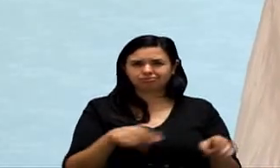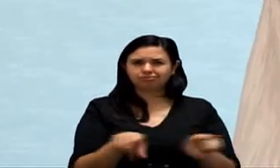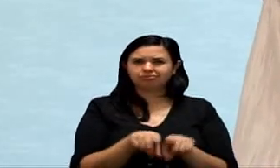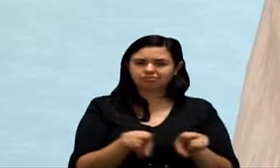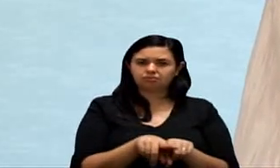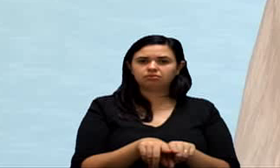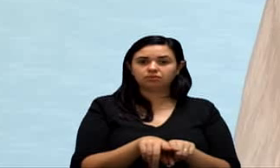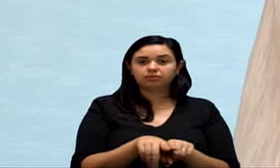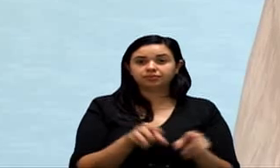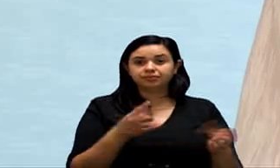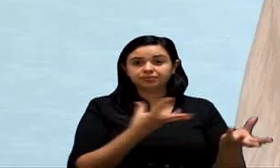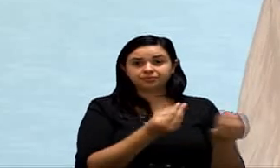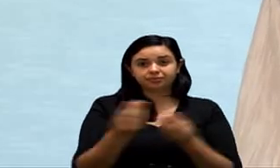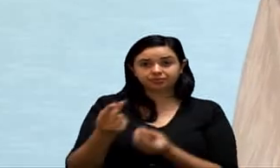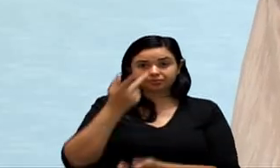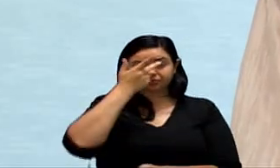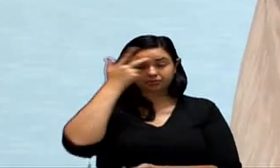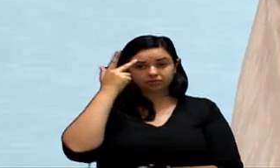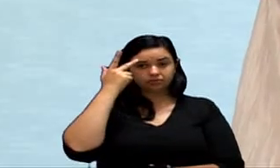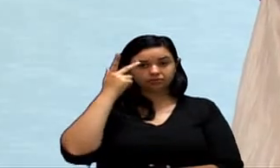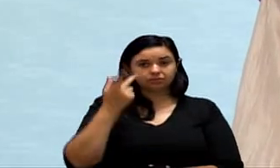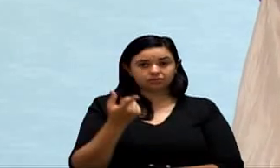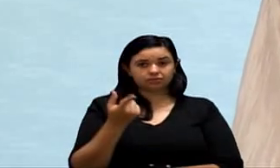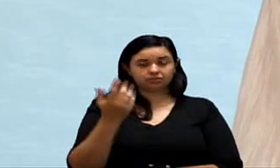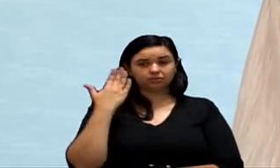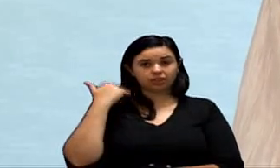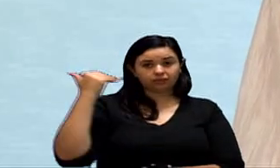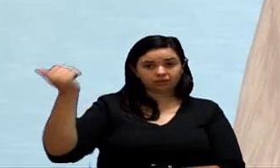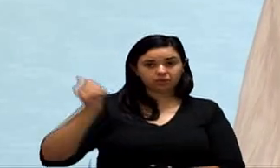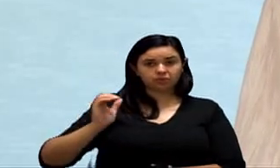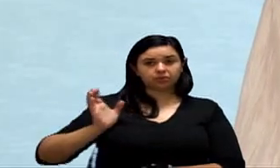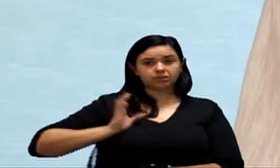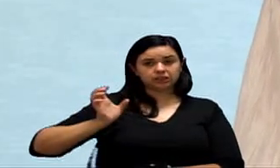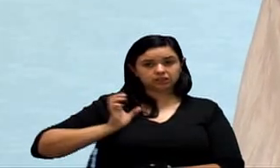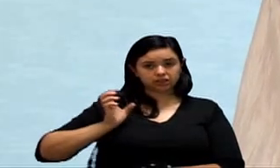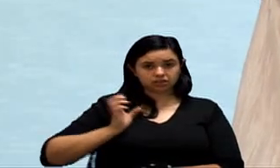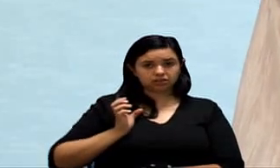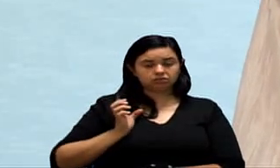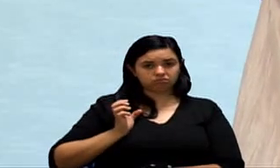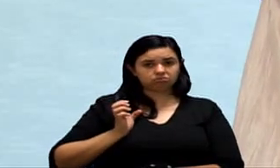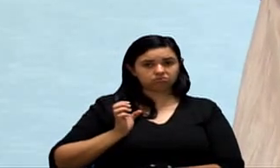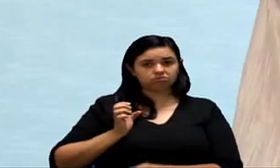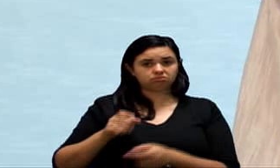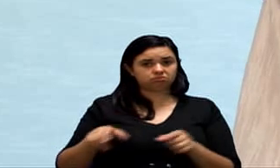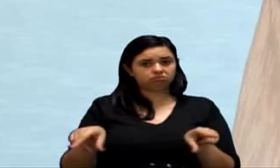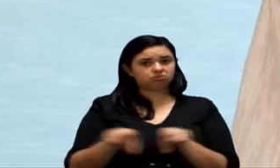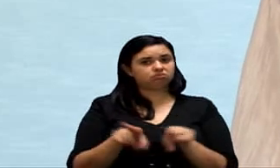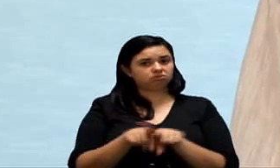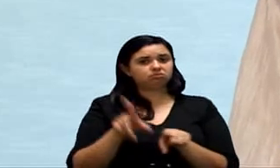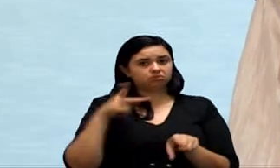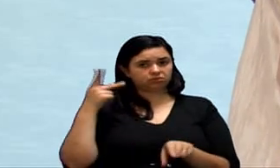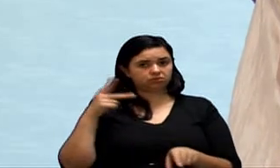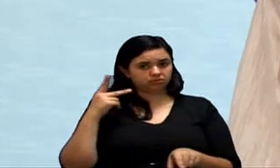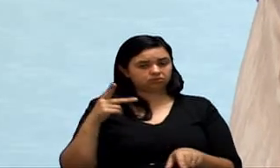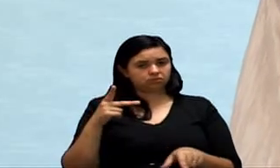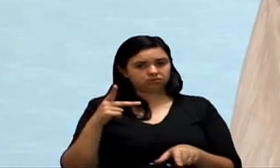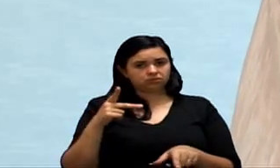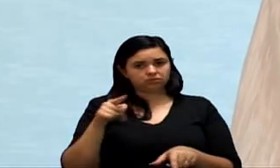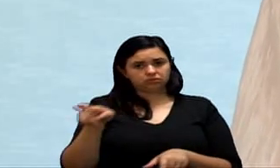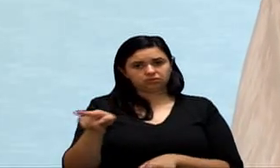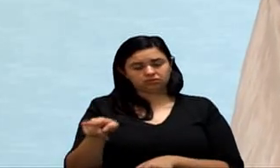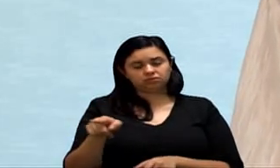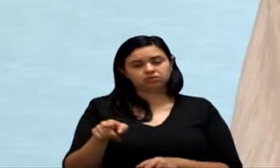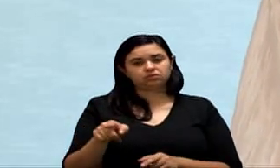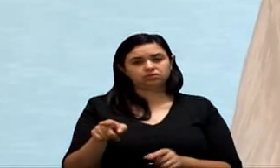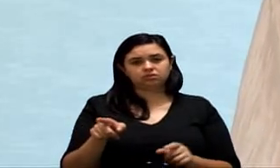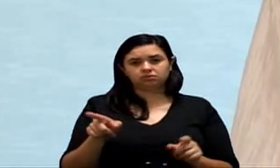envolvimento de pessoas da alta sociedade de Vitória, do Espírito Santo, inclusive políticos, e o caso nunca foi,